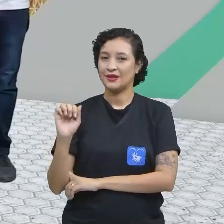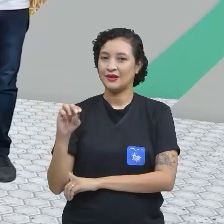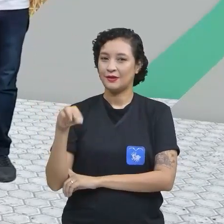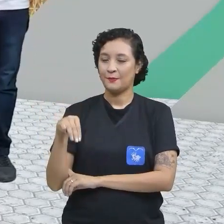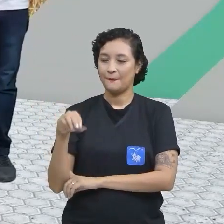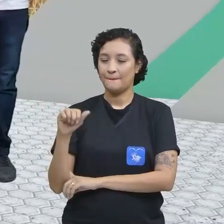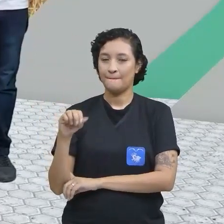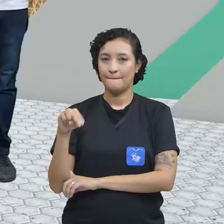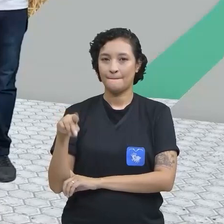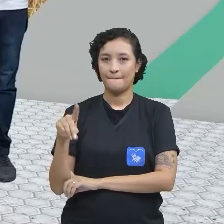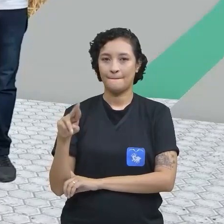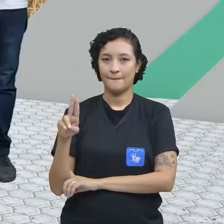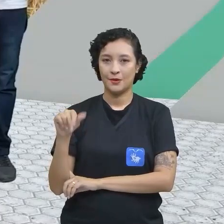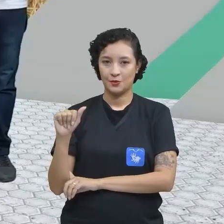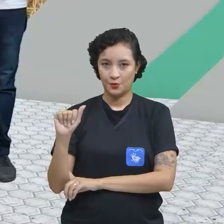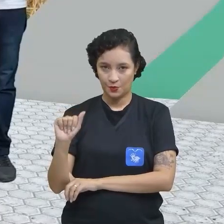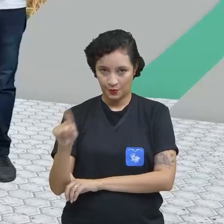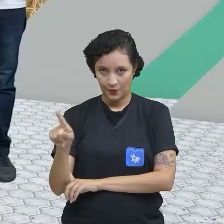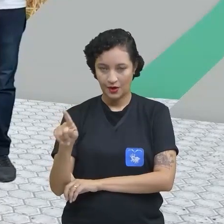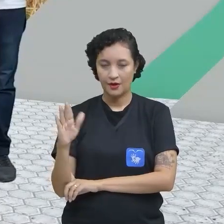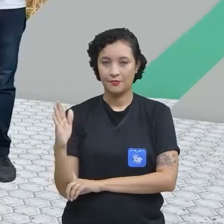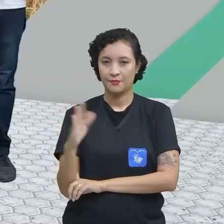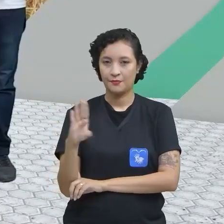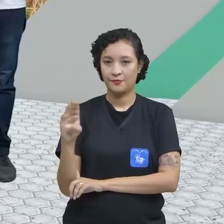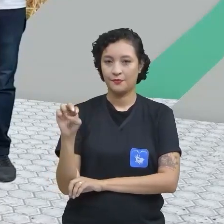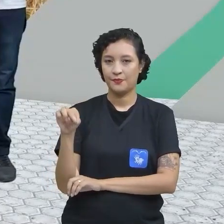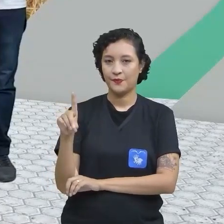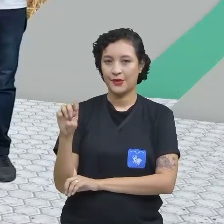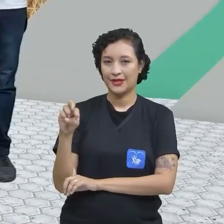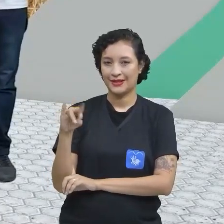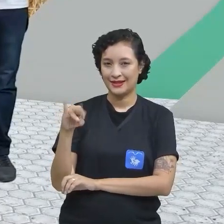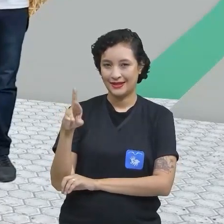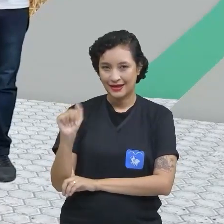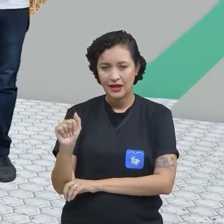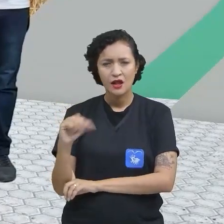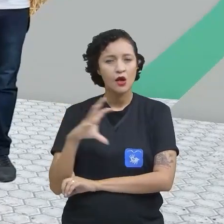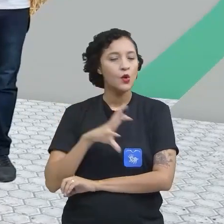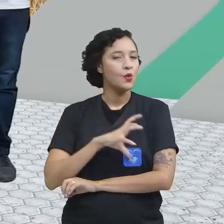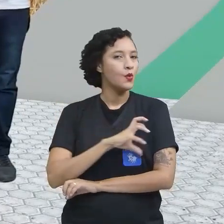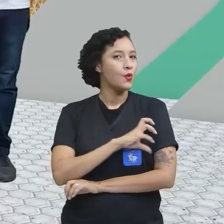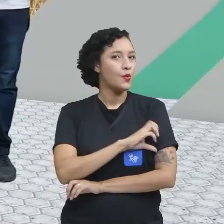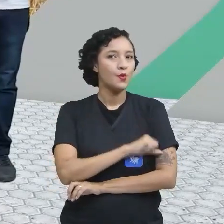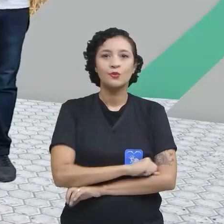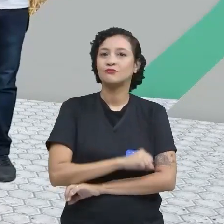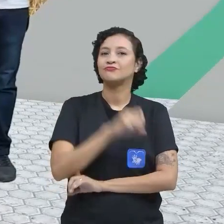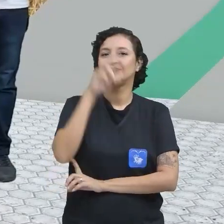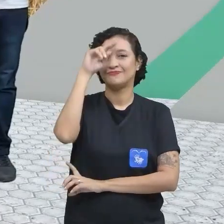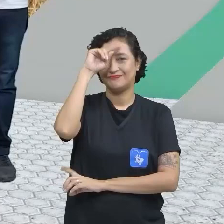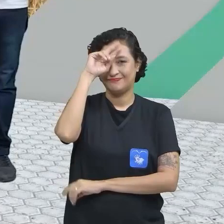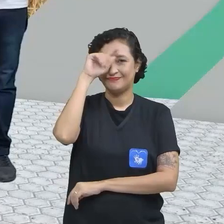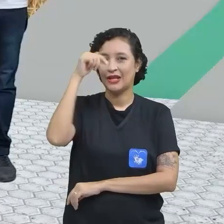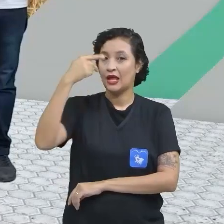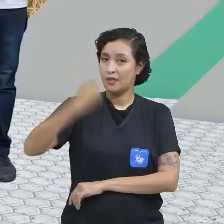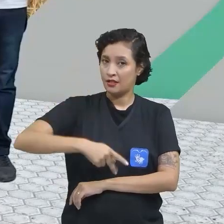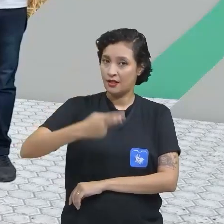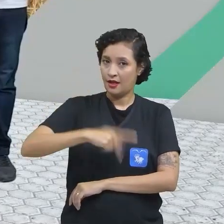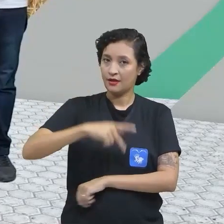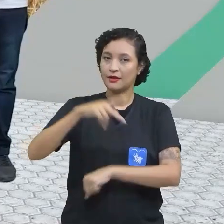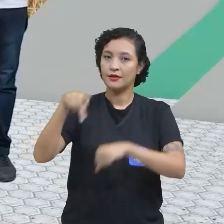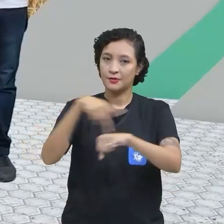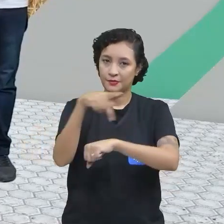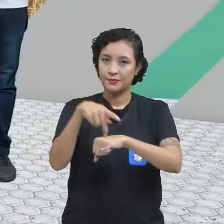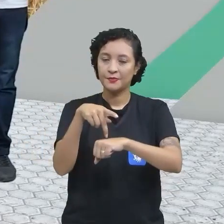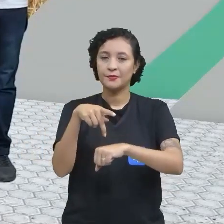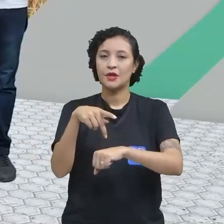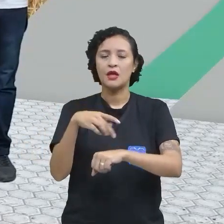tamanduá-bandeira e ele gosta muito de inseto. Ele é um exemplo nativo, né, daqui do nosso país, e que ele precisa dos